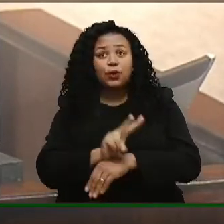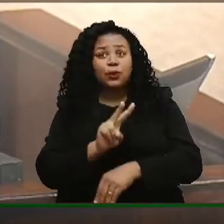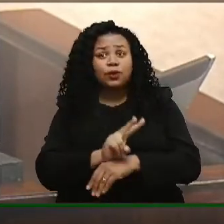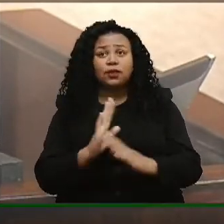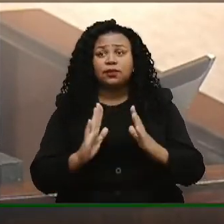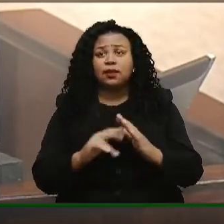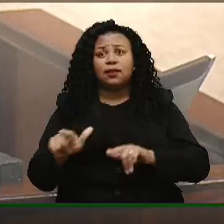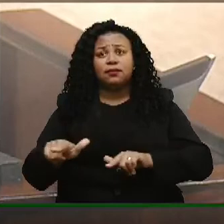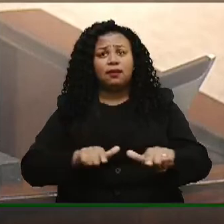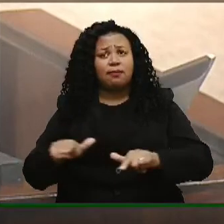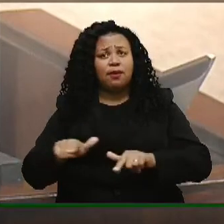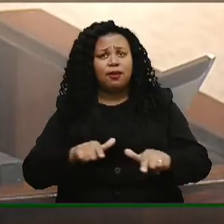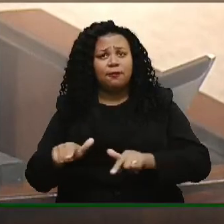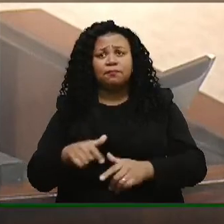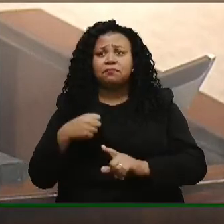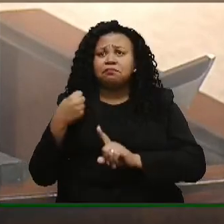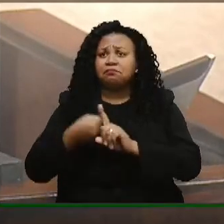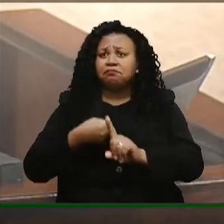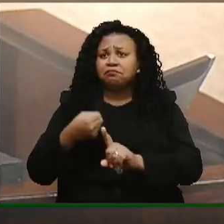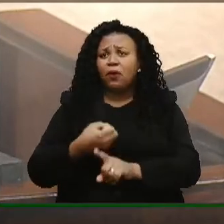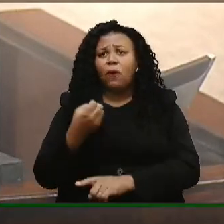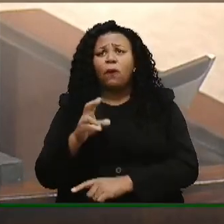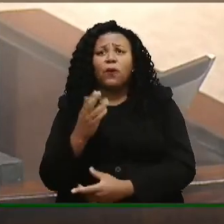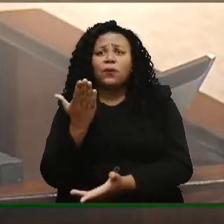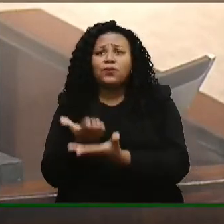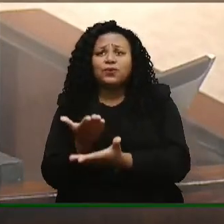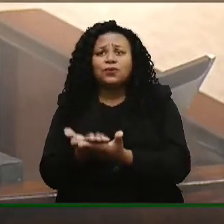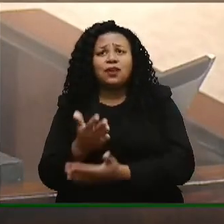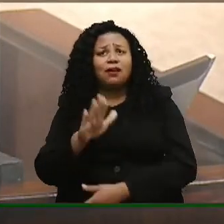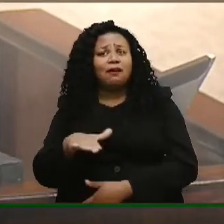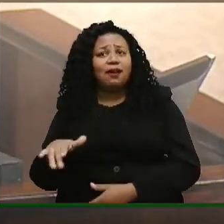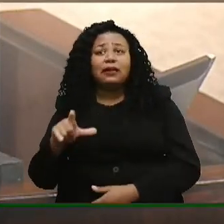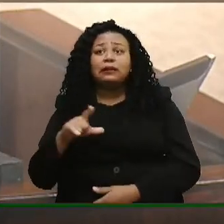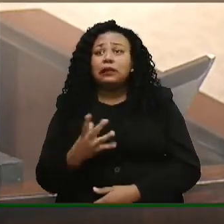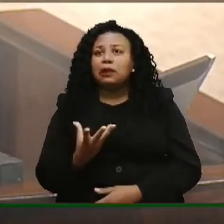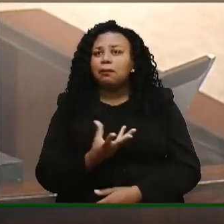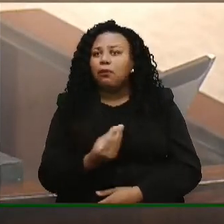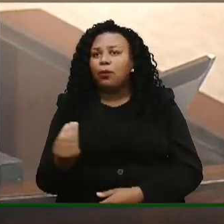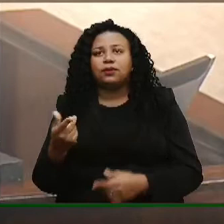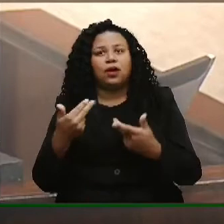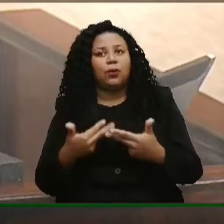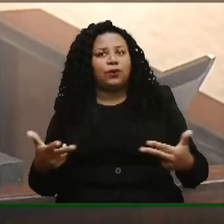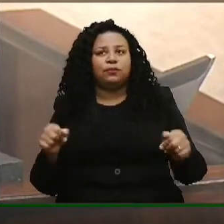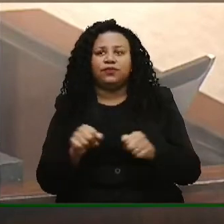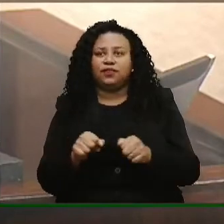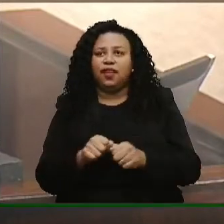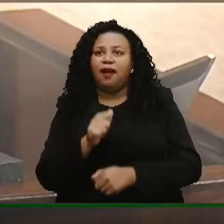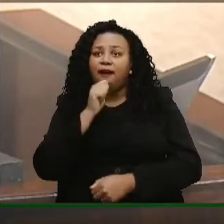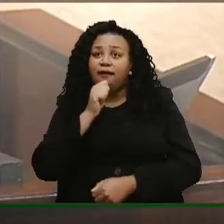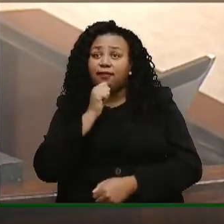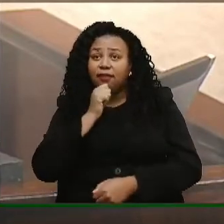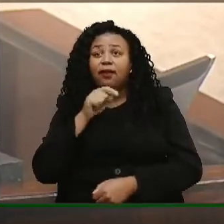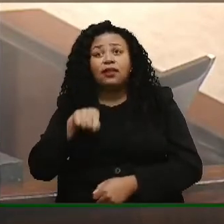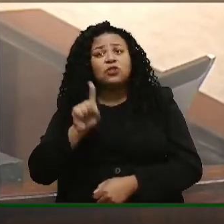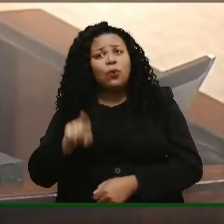casa, trabalhadoras, militantes ou estudantes. Há muito ainda a ser feito, e isso passa por